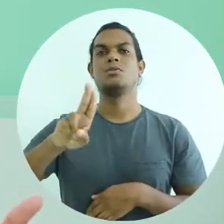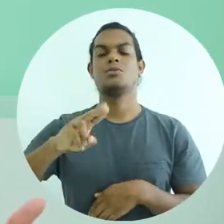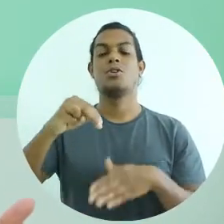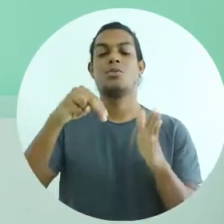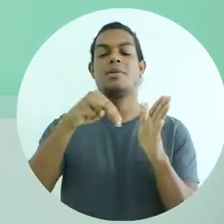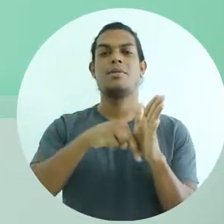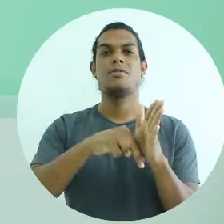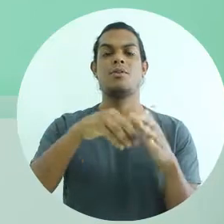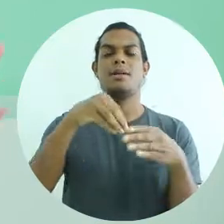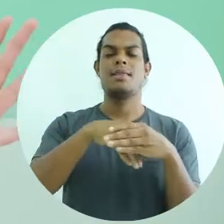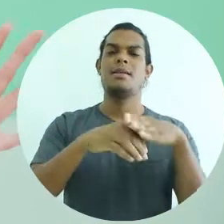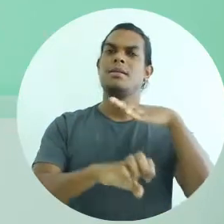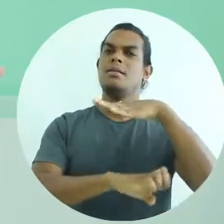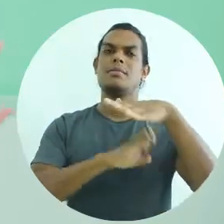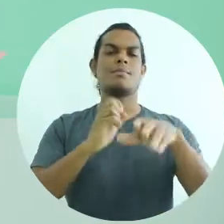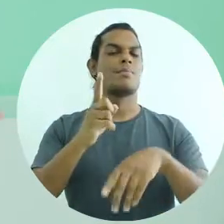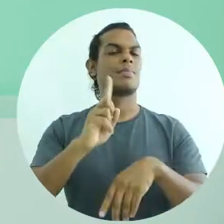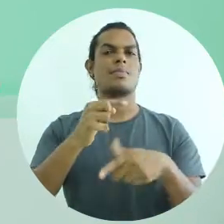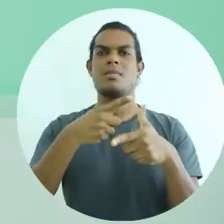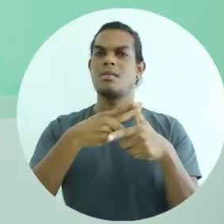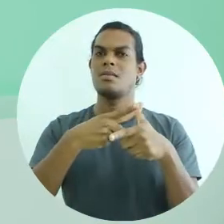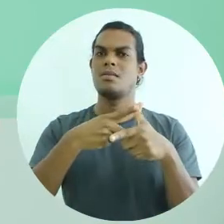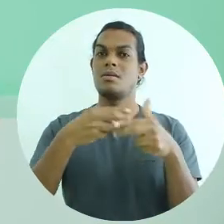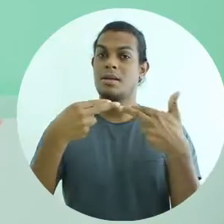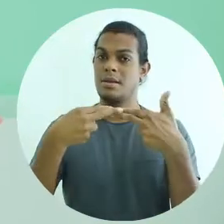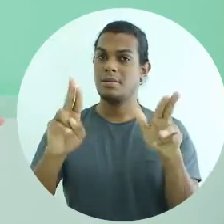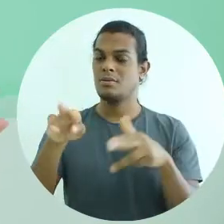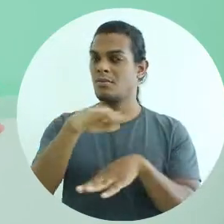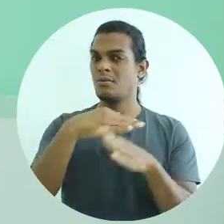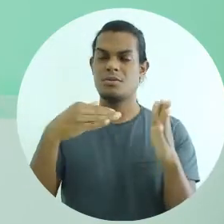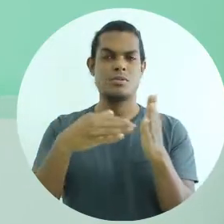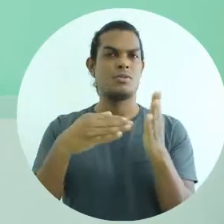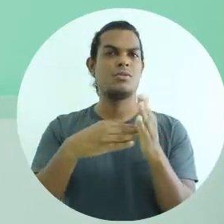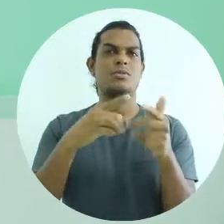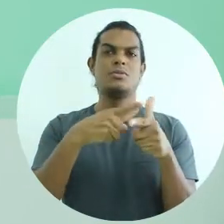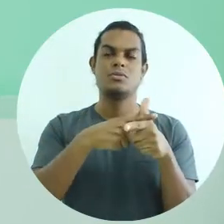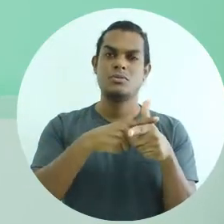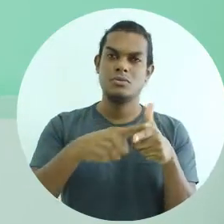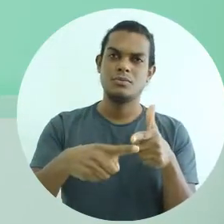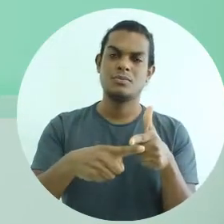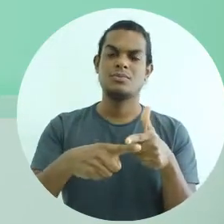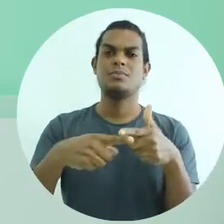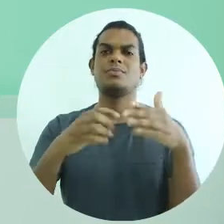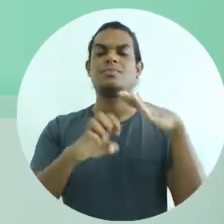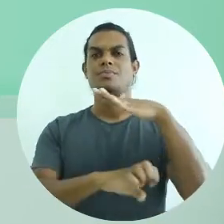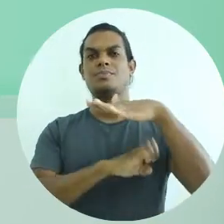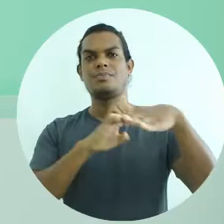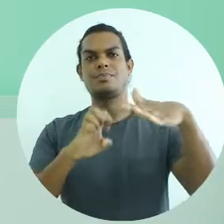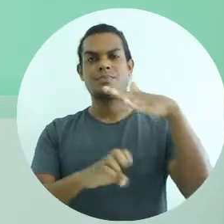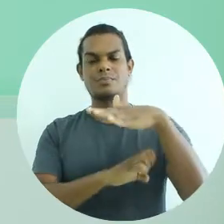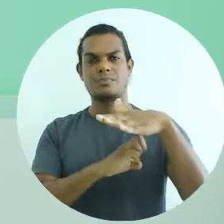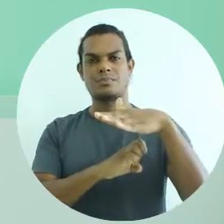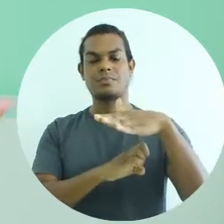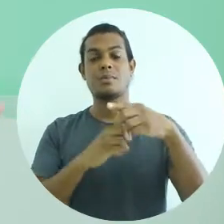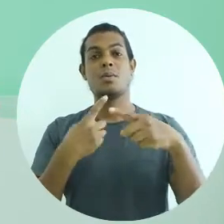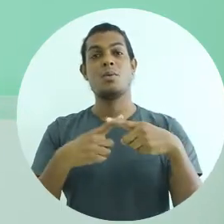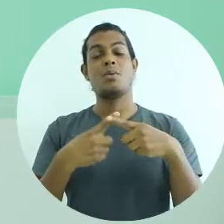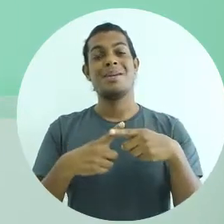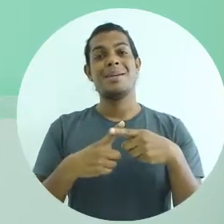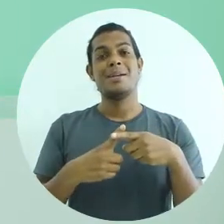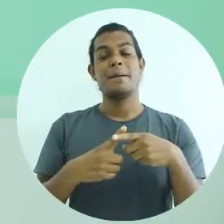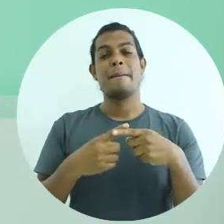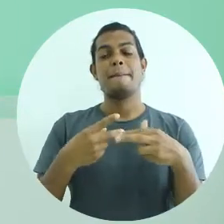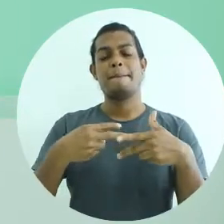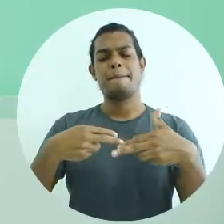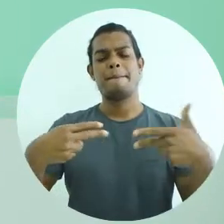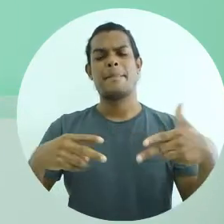uma norma não resolve todos os problemas de uma empresa. E olha só, isso é bem complexo, porque muita empresa acha